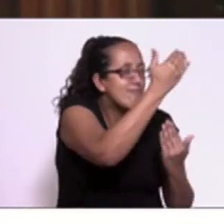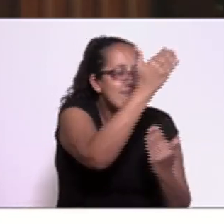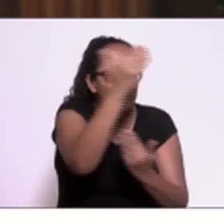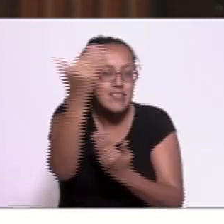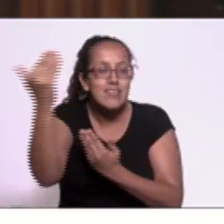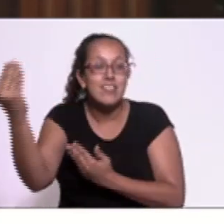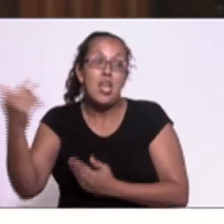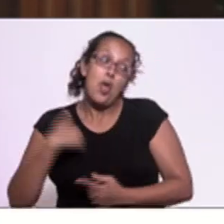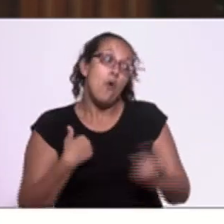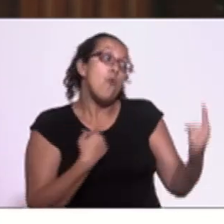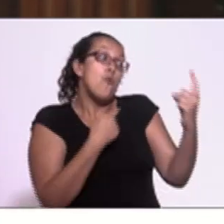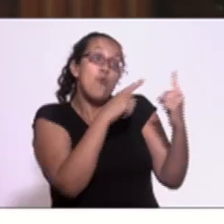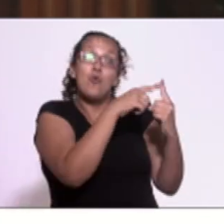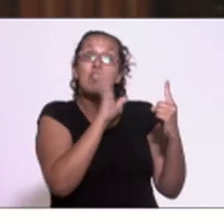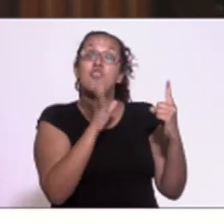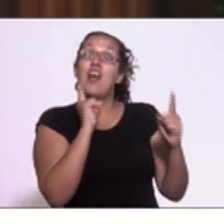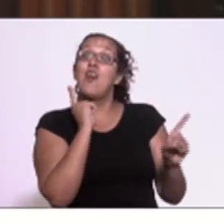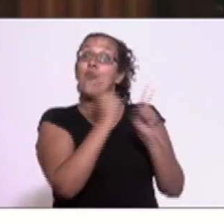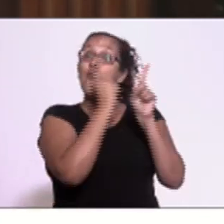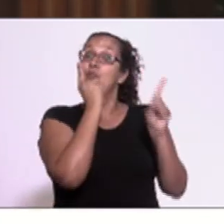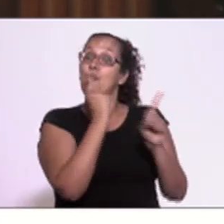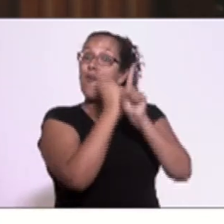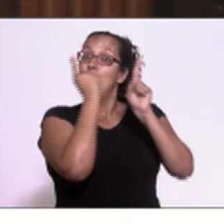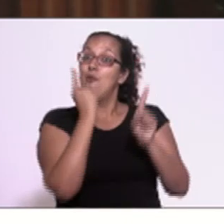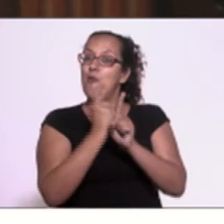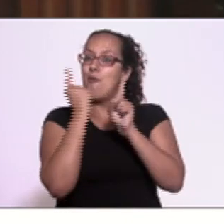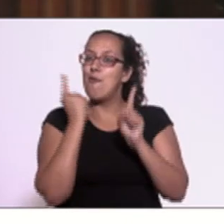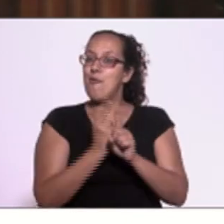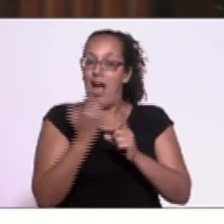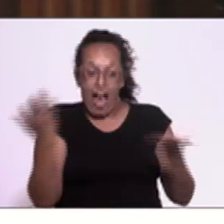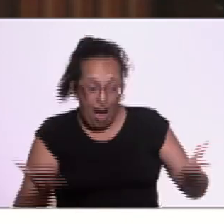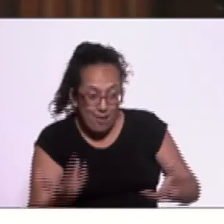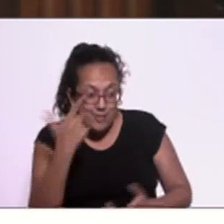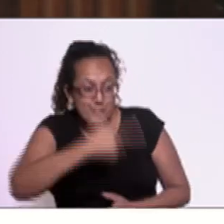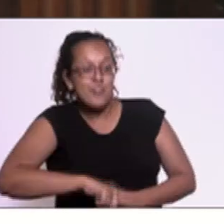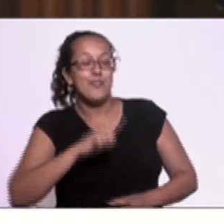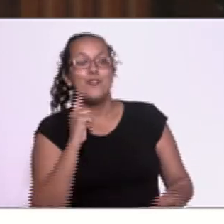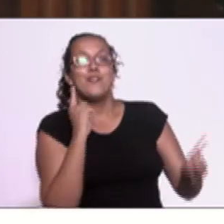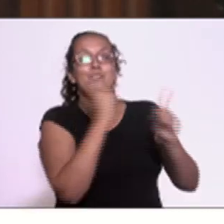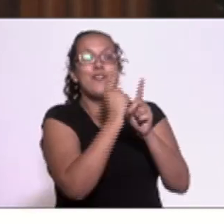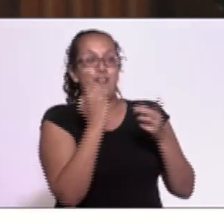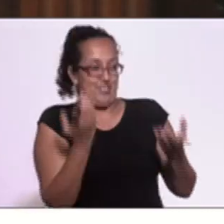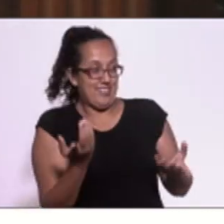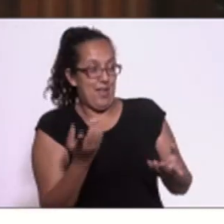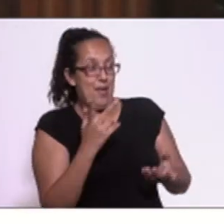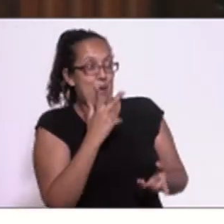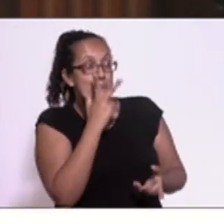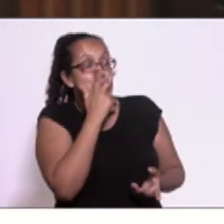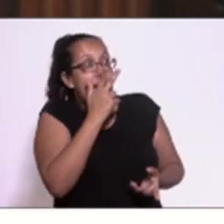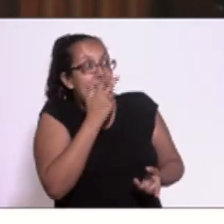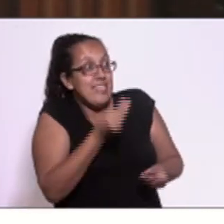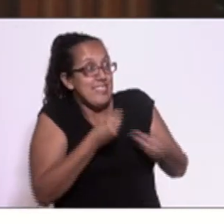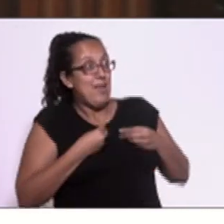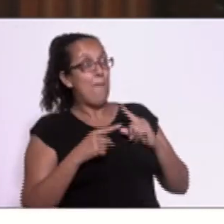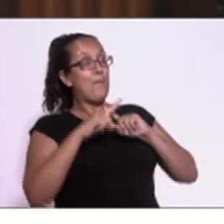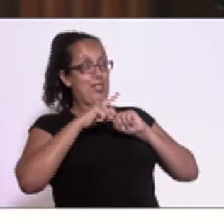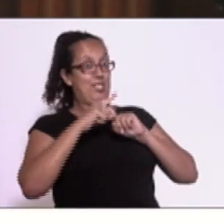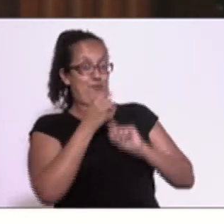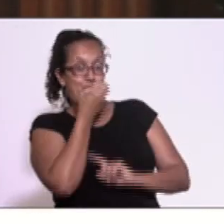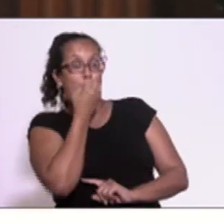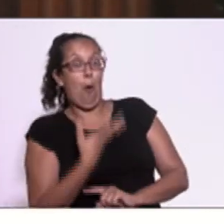porque temos nos encontrado com uma certa frequência, né? Isso eu acho que é muito positivo.